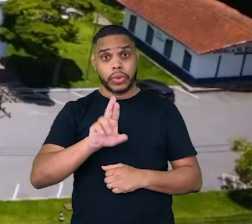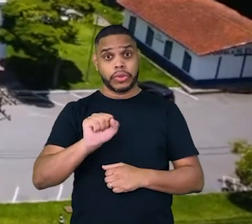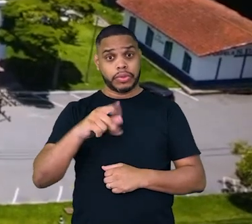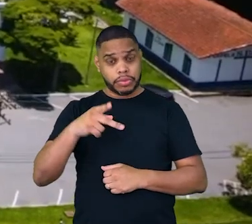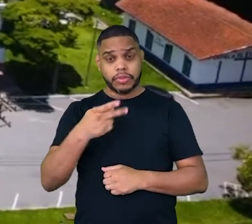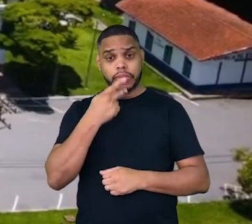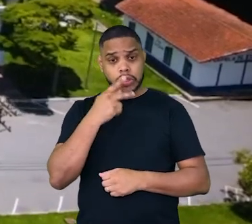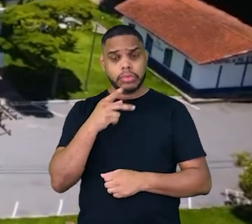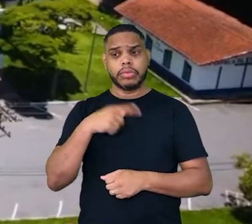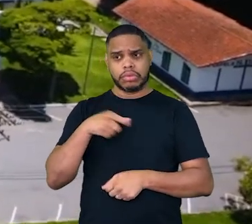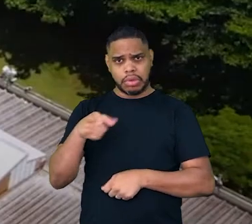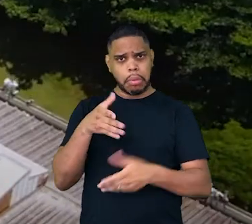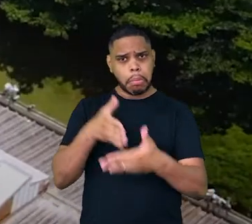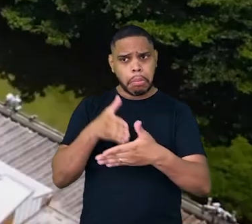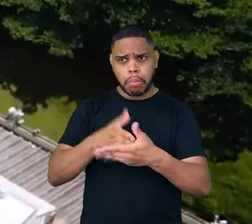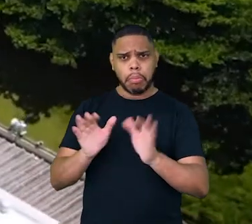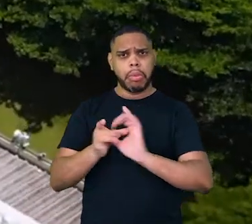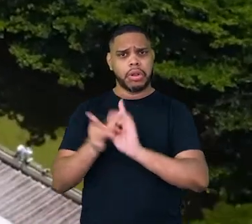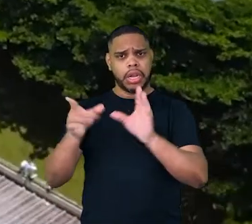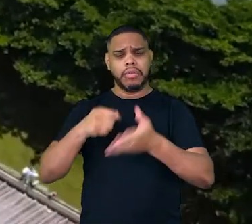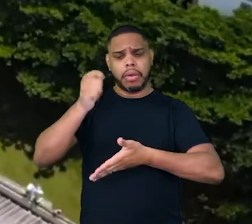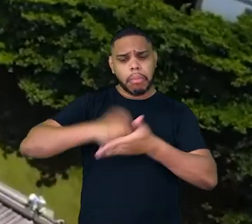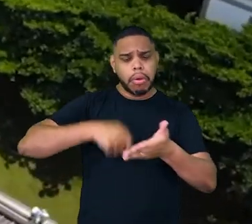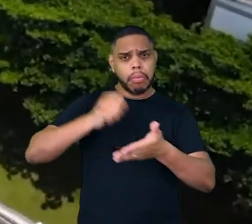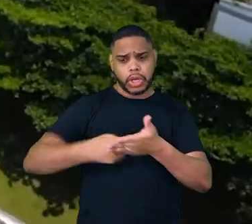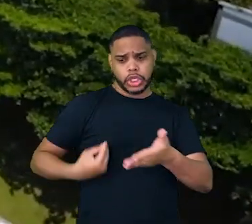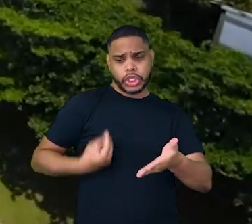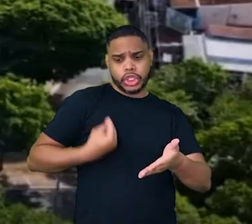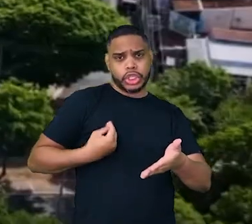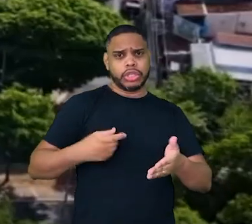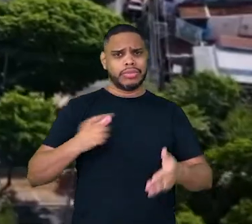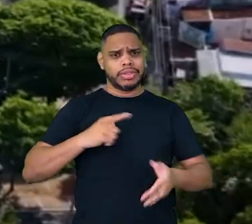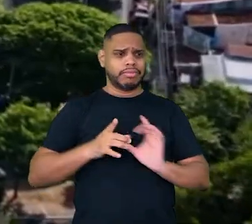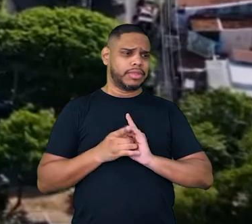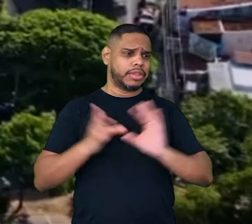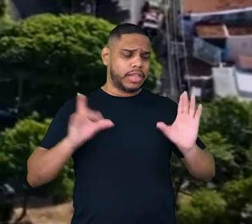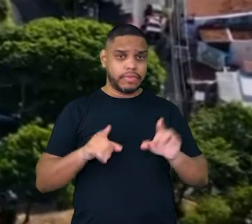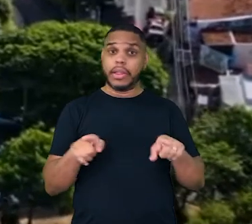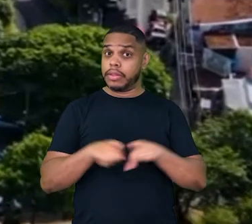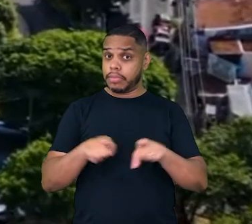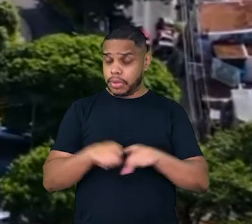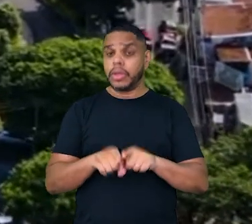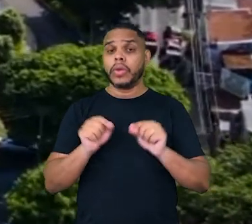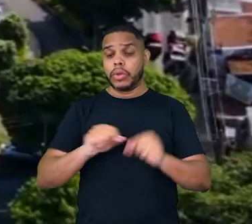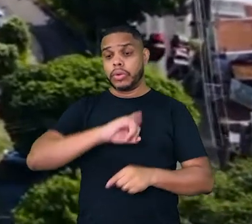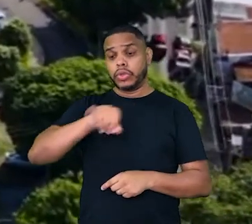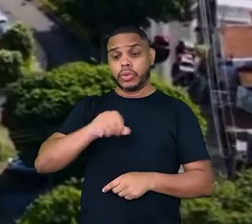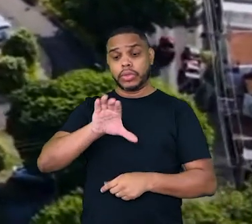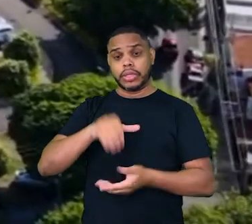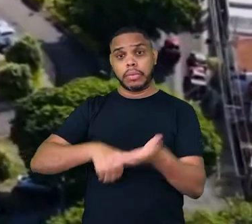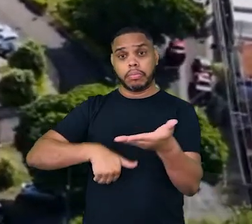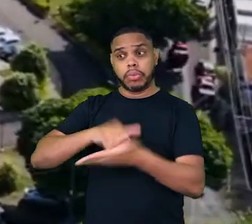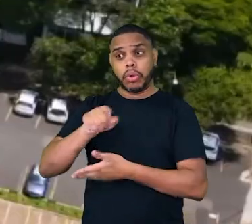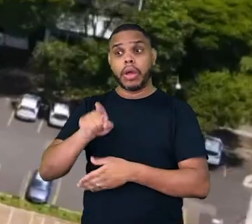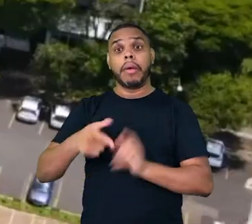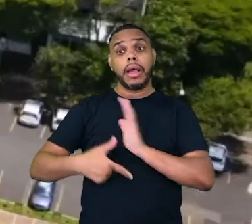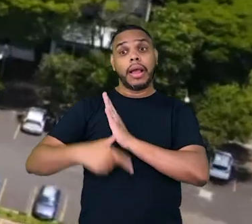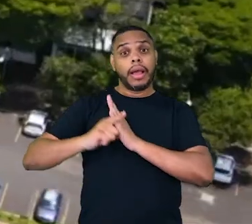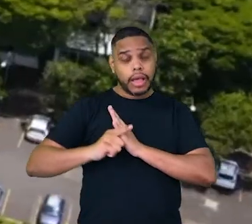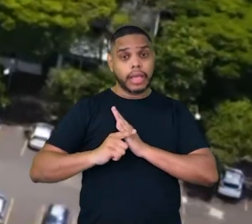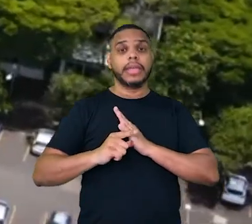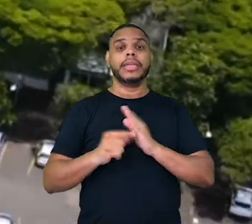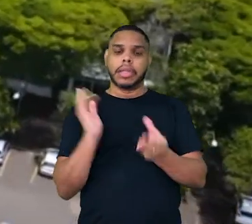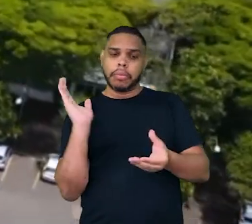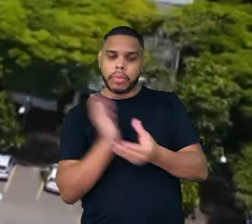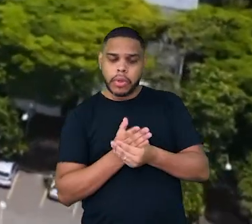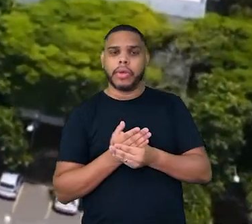USP negou que tivesse impedido o empregado de assinar a ficha de frequência. Argumentou também que a justa causa foi precedida de